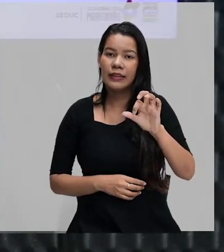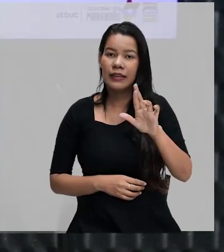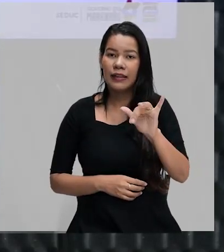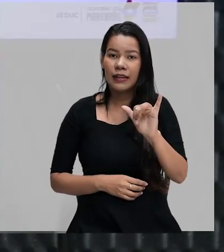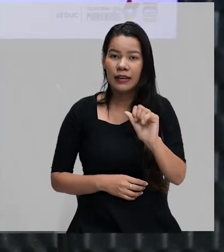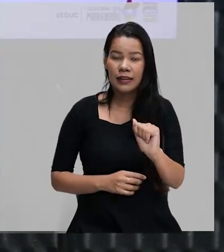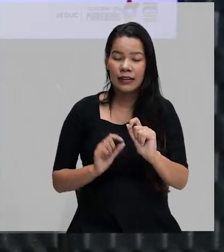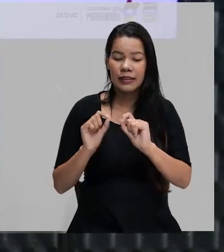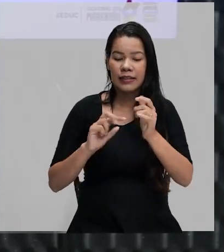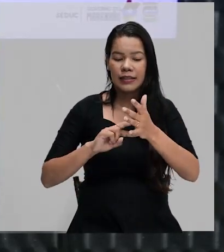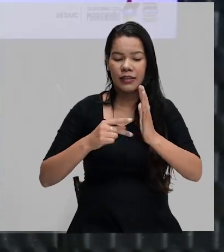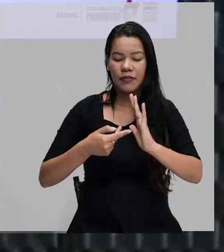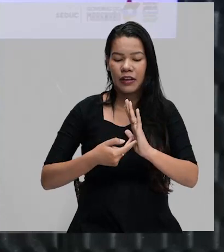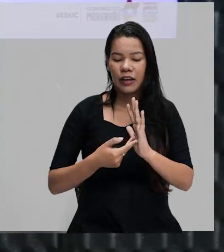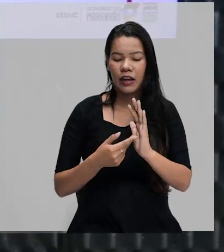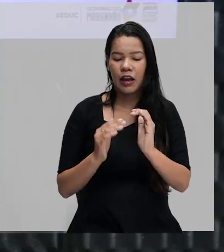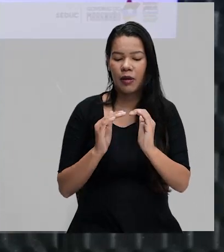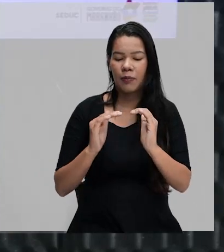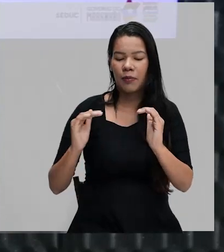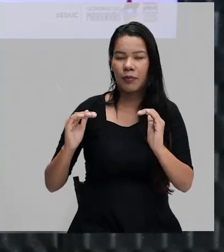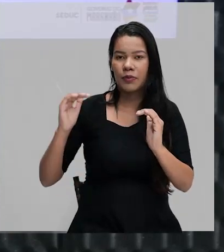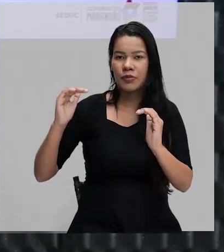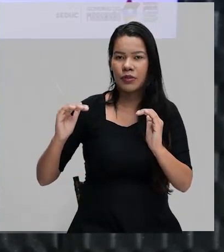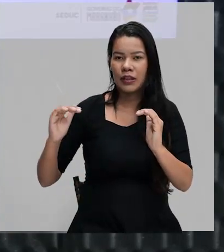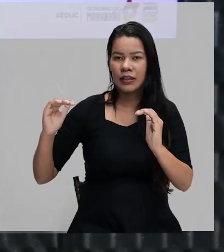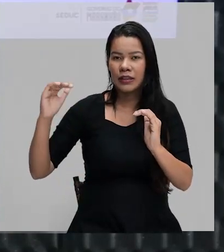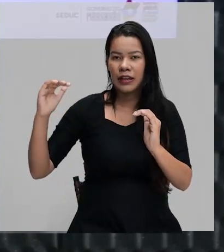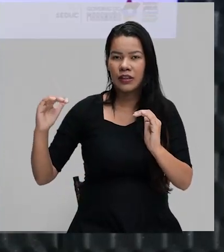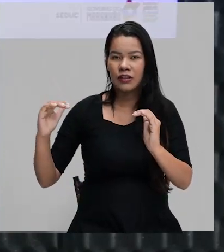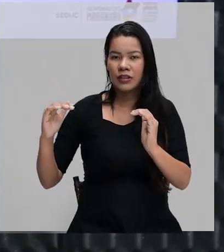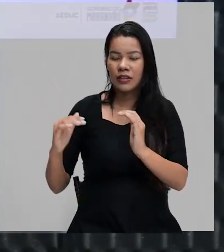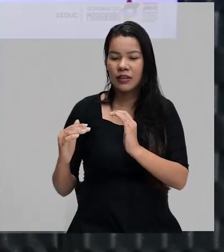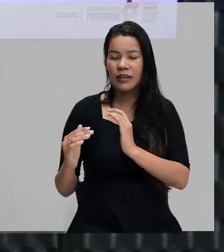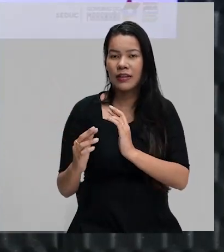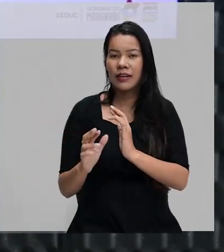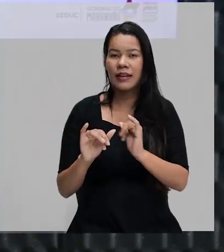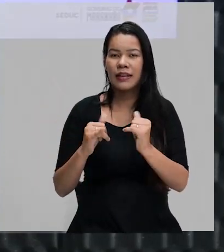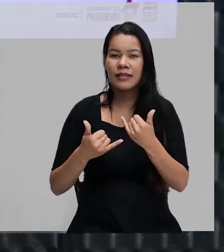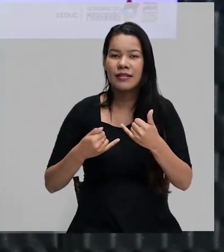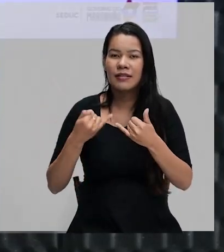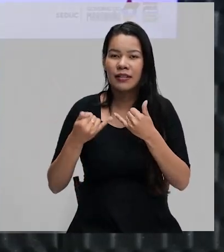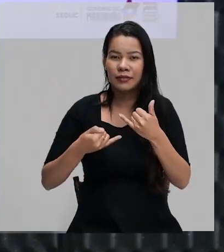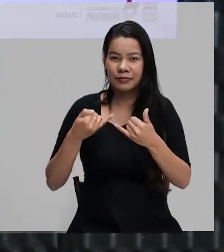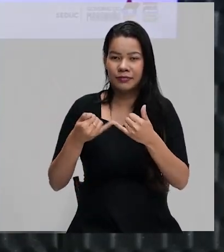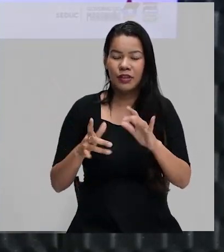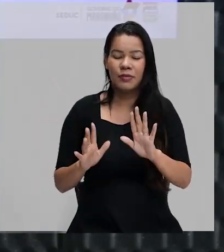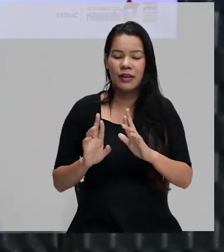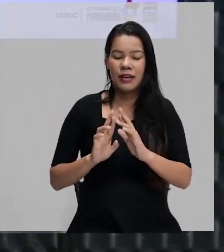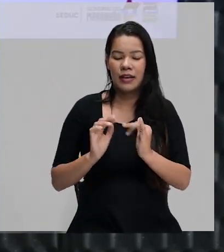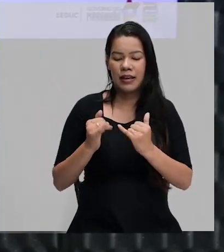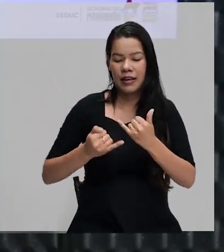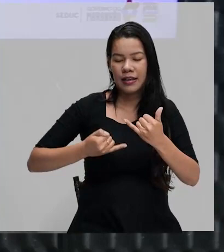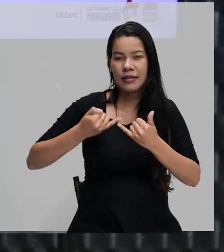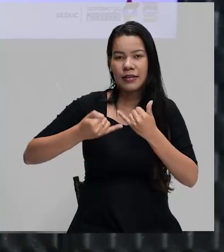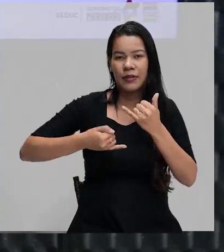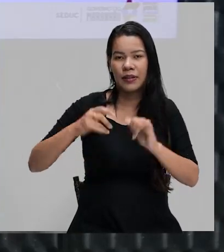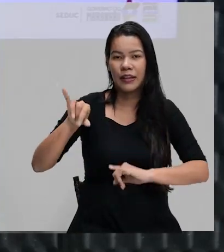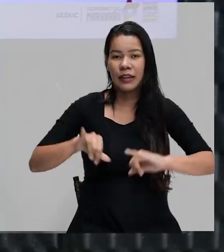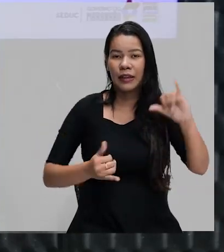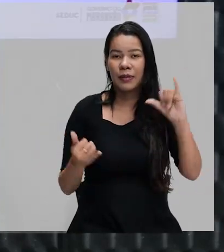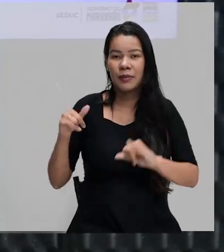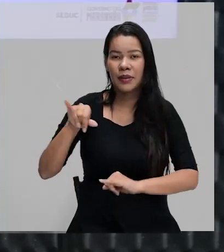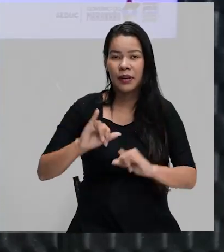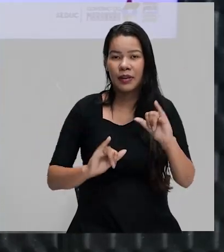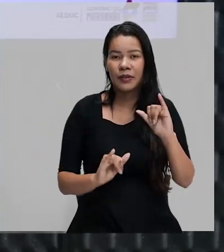proporcionalidade, da reação. Em uma reação química, os reagentes eles não vão interagir